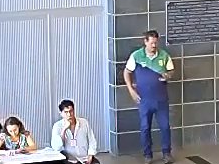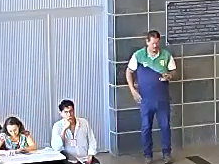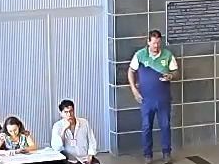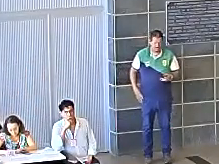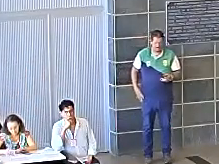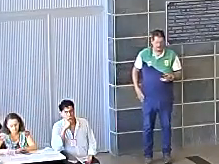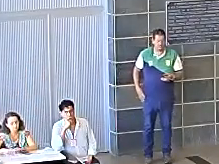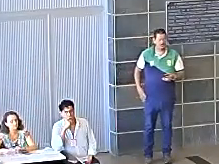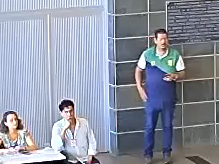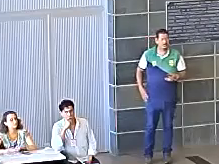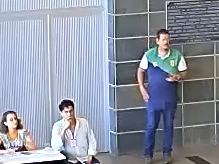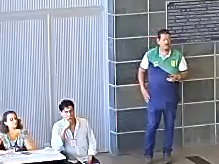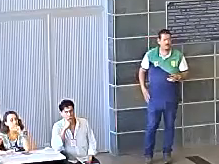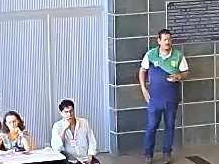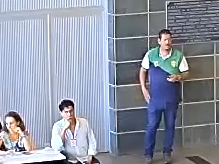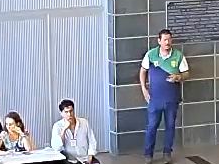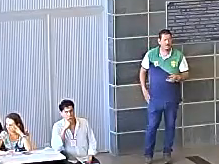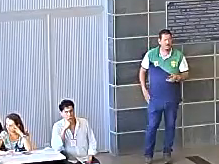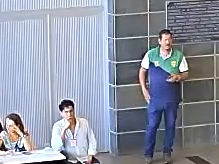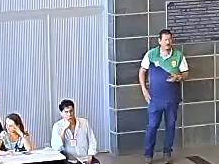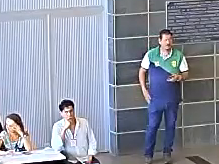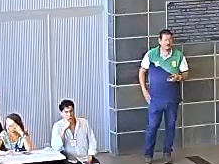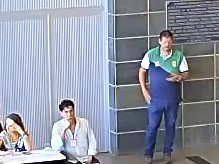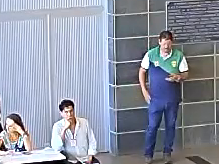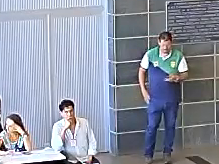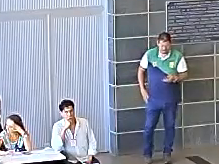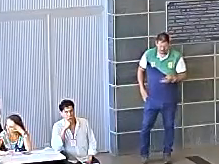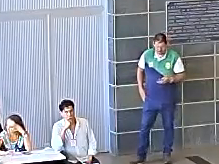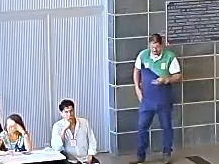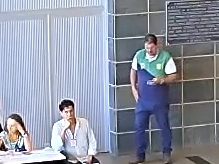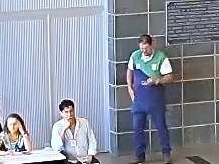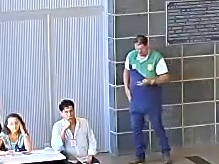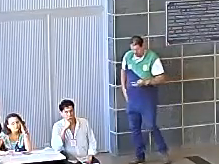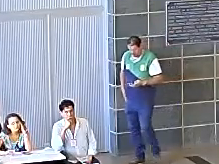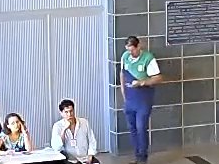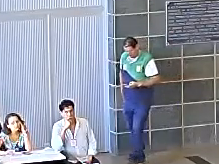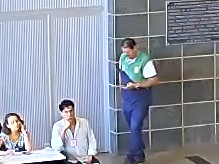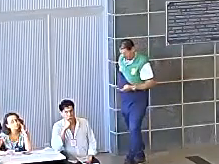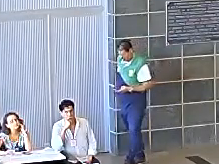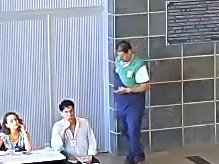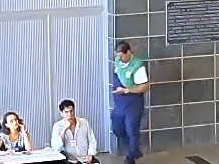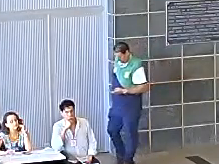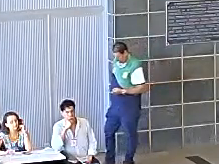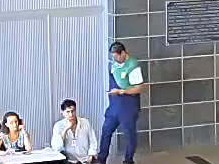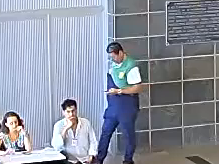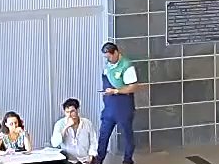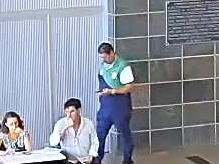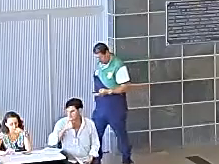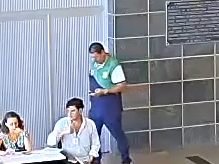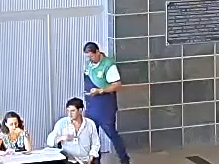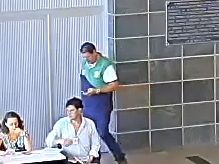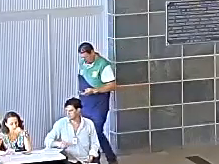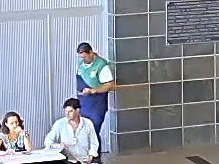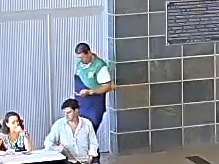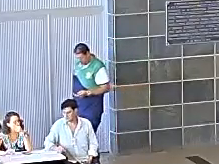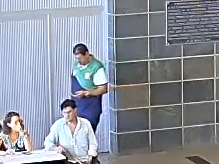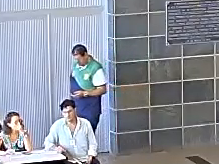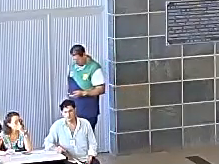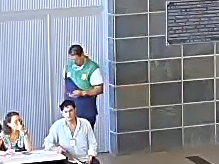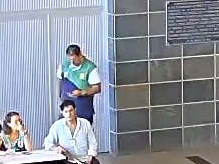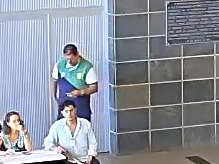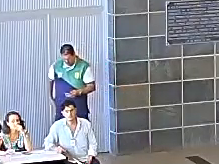mais nada eu queria dizer que além de representar o órgão eh Estadual de política para pessoa com deficiência eu sou um militante